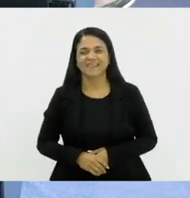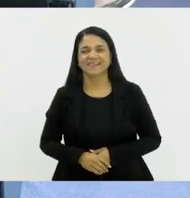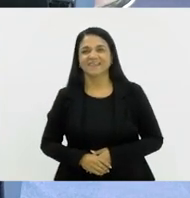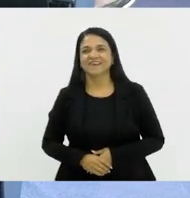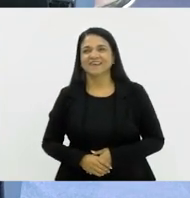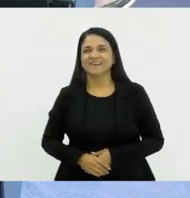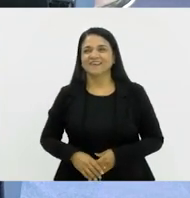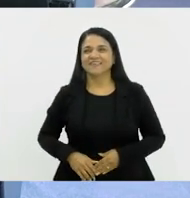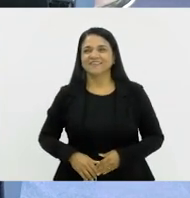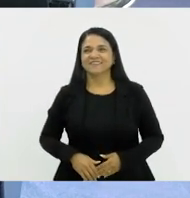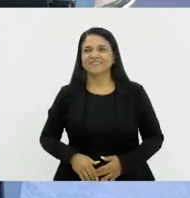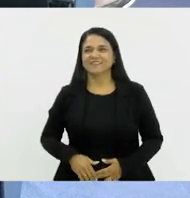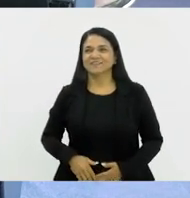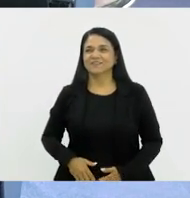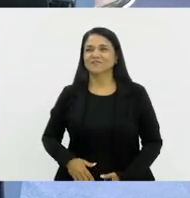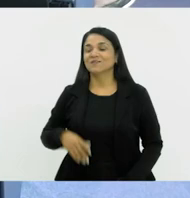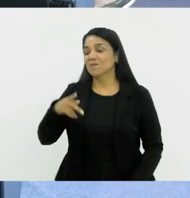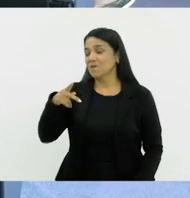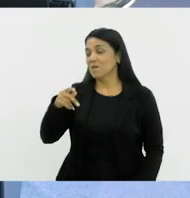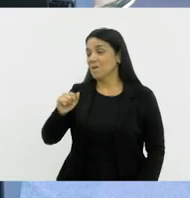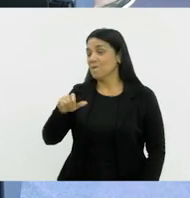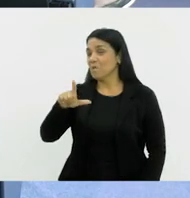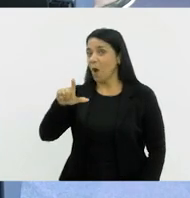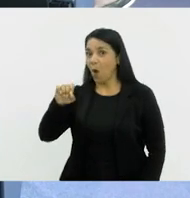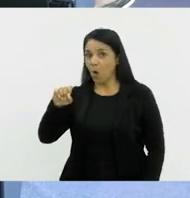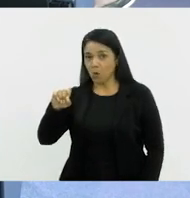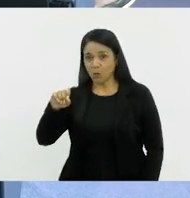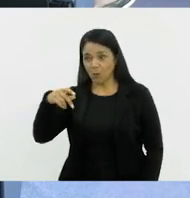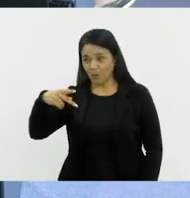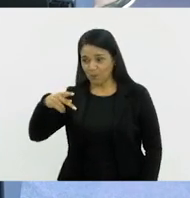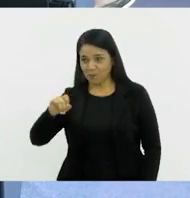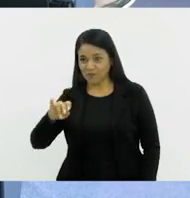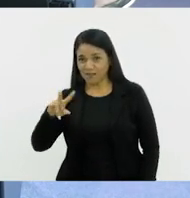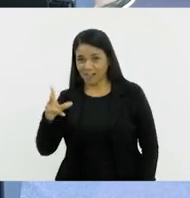Se vereador, se o senhor me comparar ao Paulo Pinheiro, eu já fico feliz.